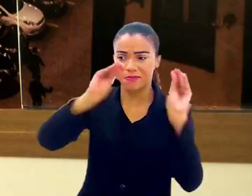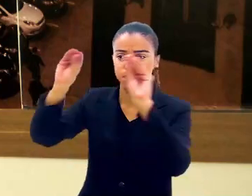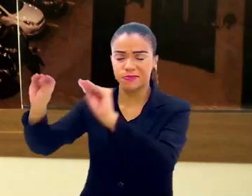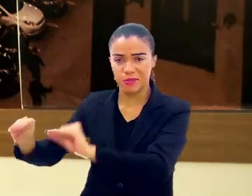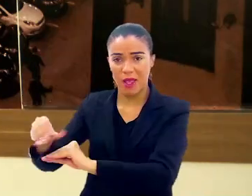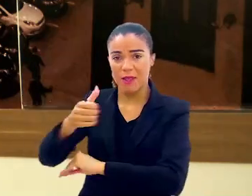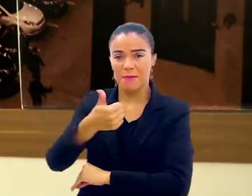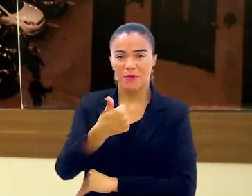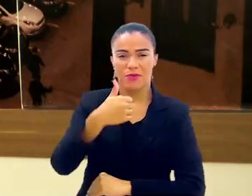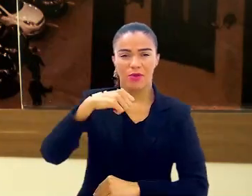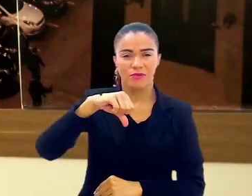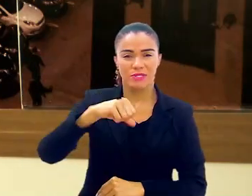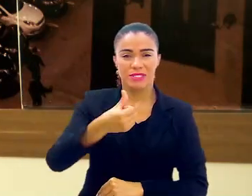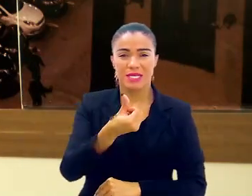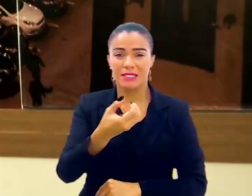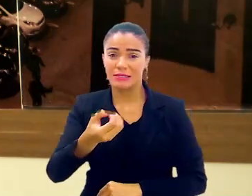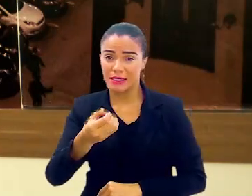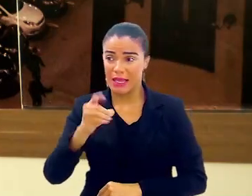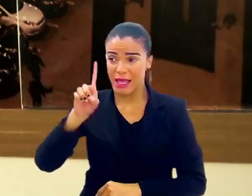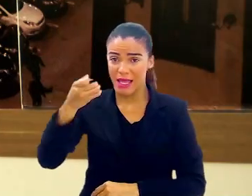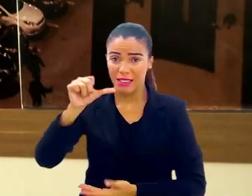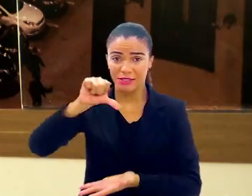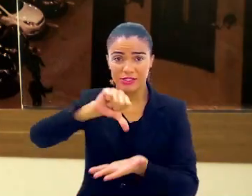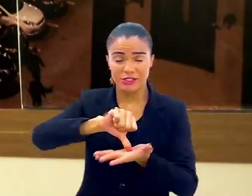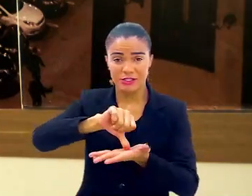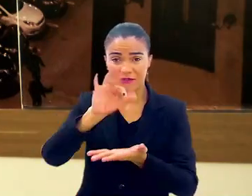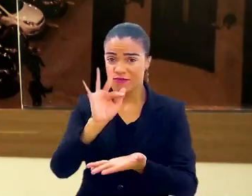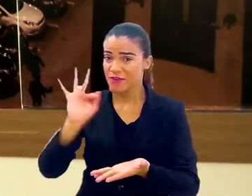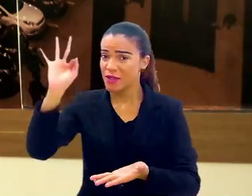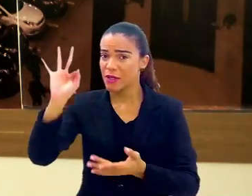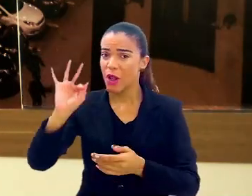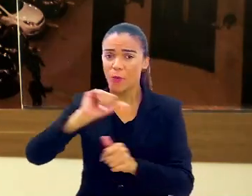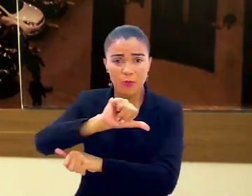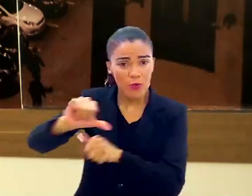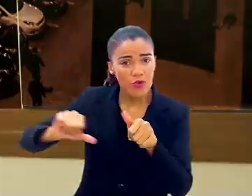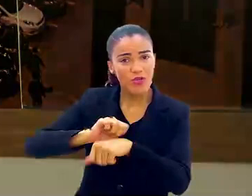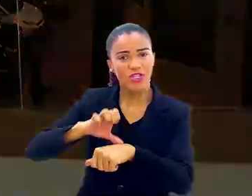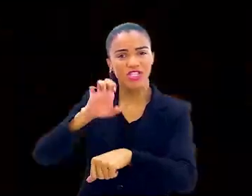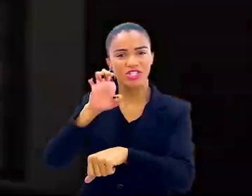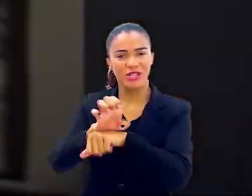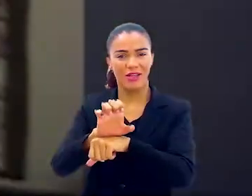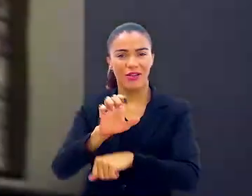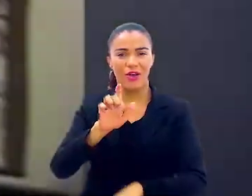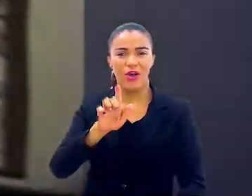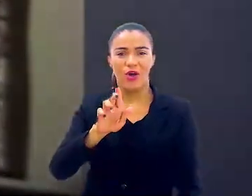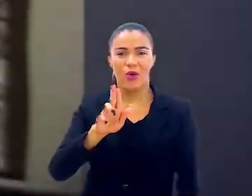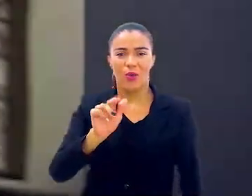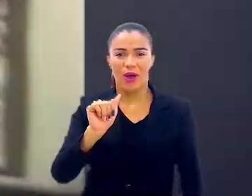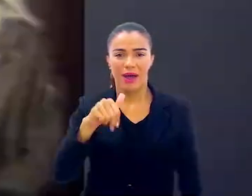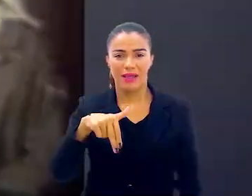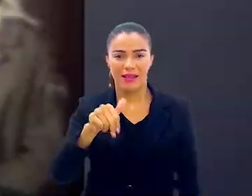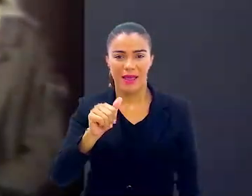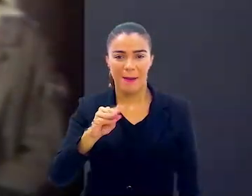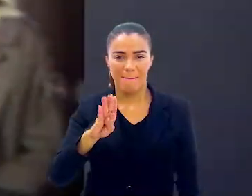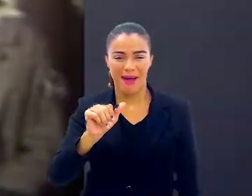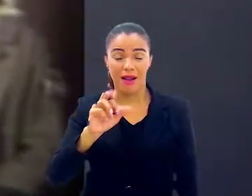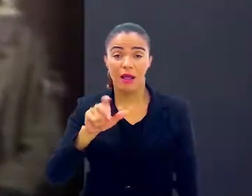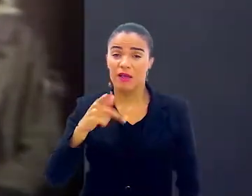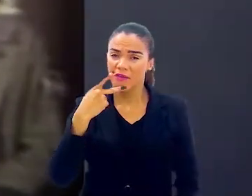em 1960, o que era Distrito Federal se transformou em Estado da Guanabara. E o Estado da